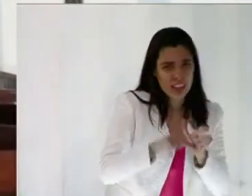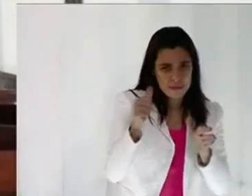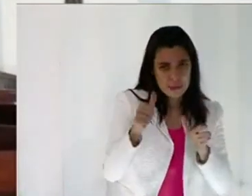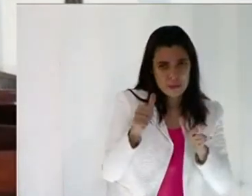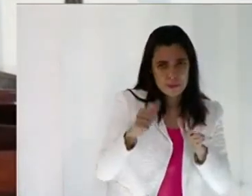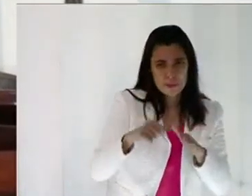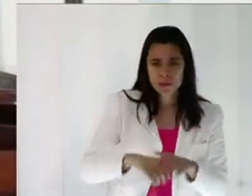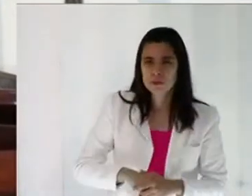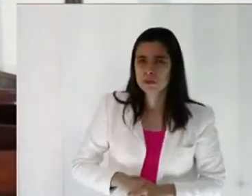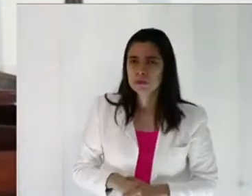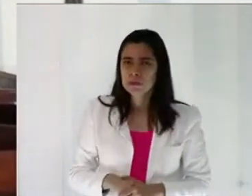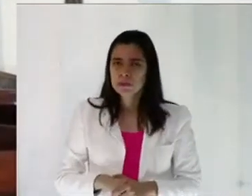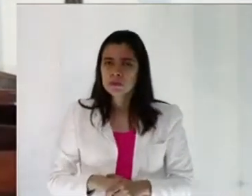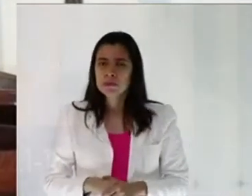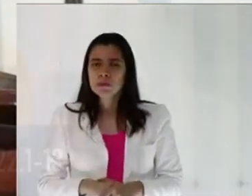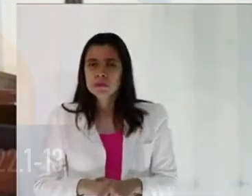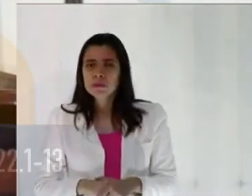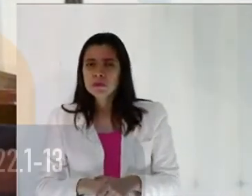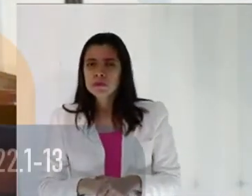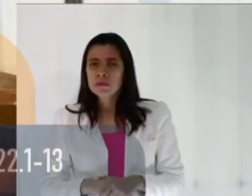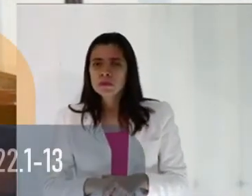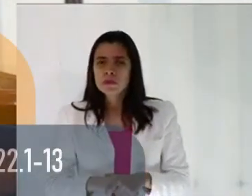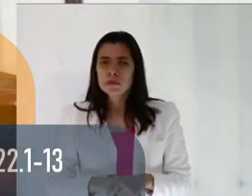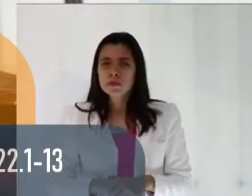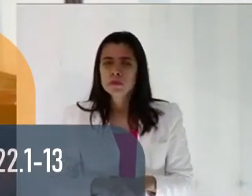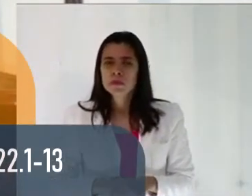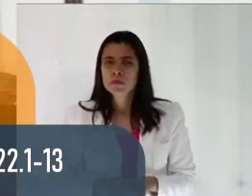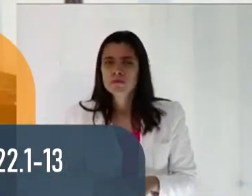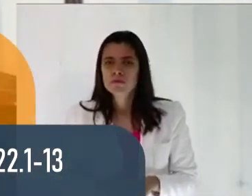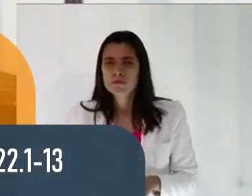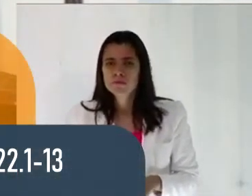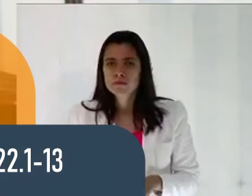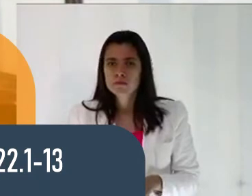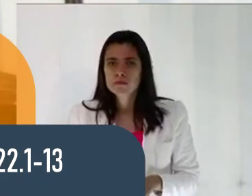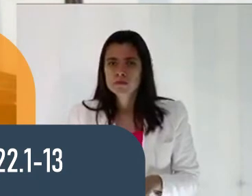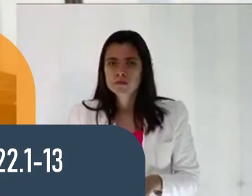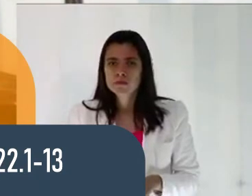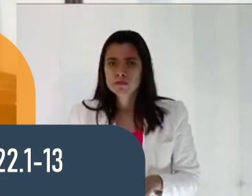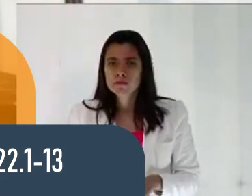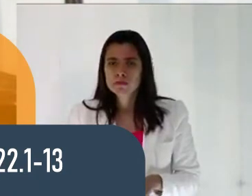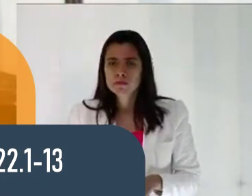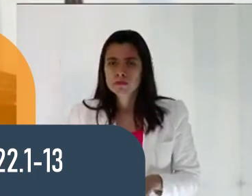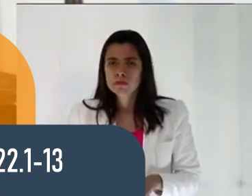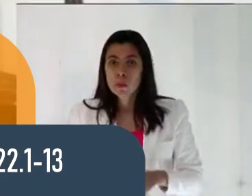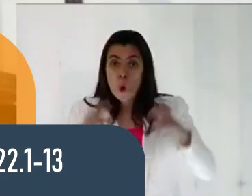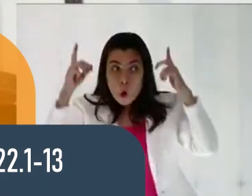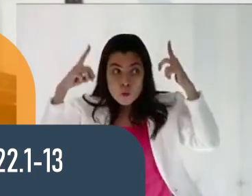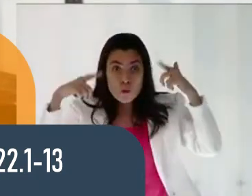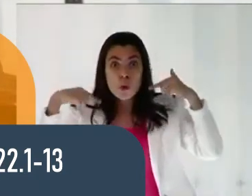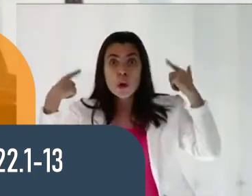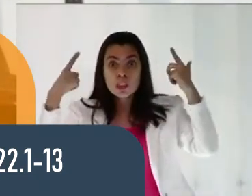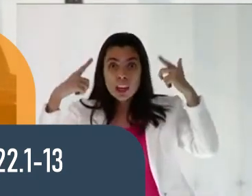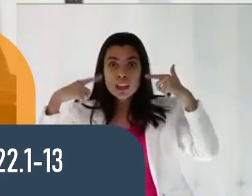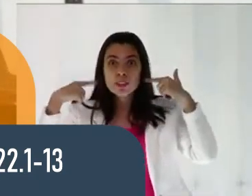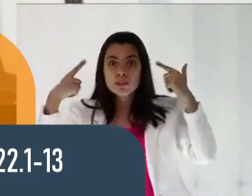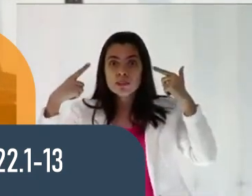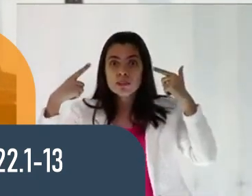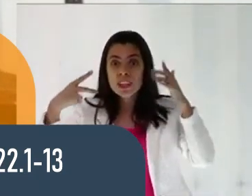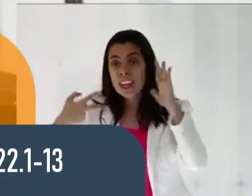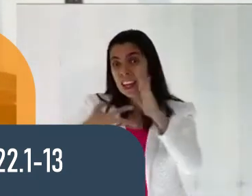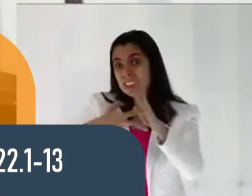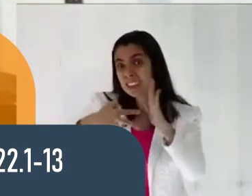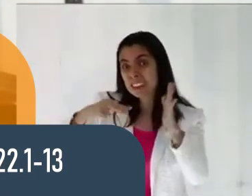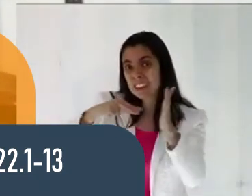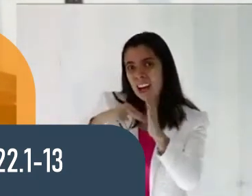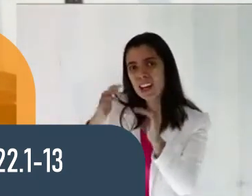aquele animal imediatamente, mas para Isaac teve também um cordeiro que escatologicamente haveria de se cumprir na pessoa de Jesus, como na minha